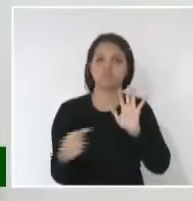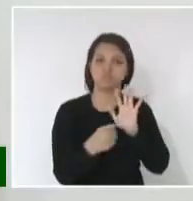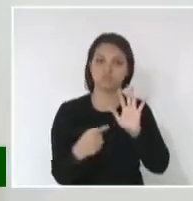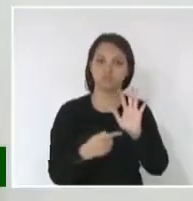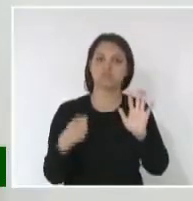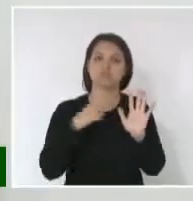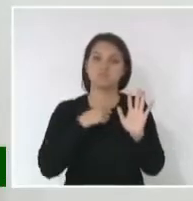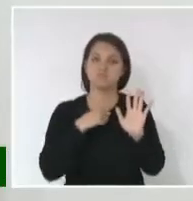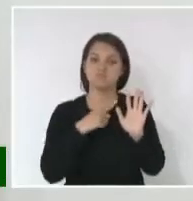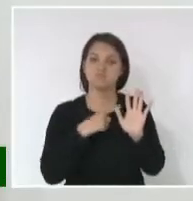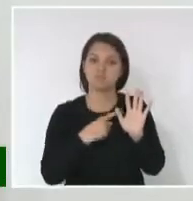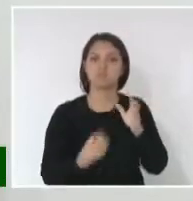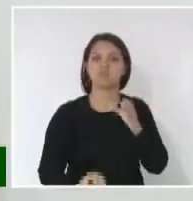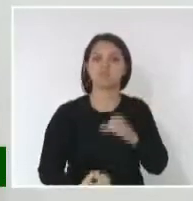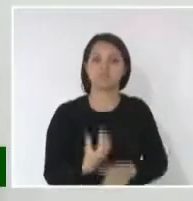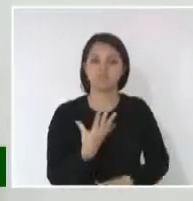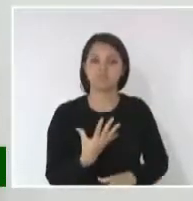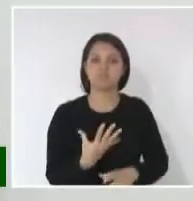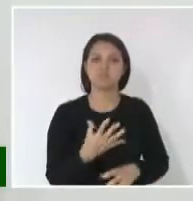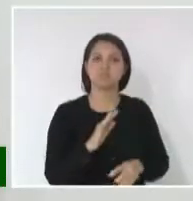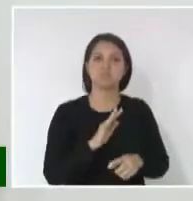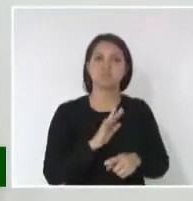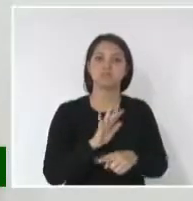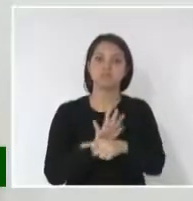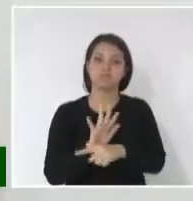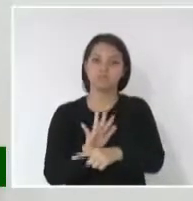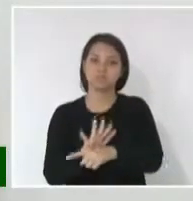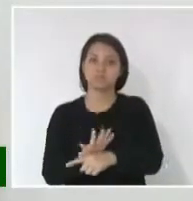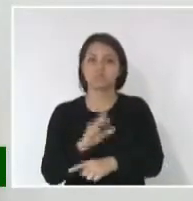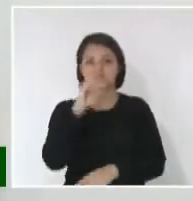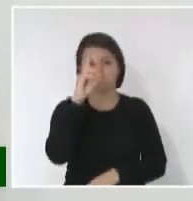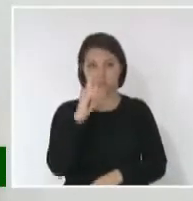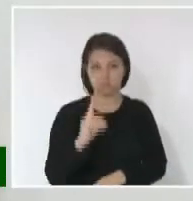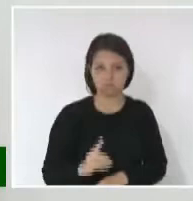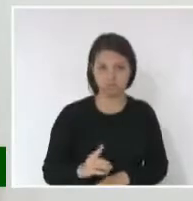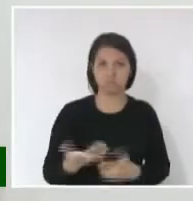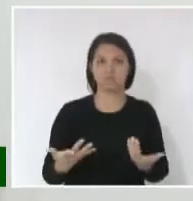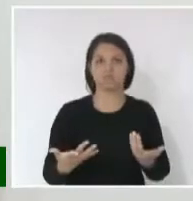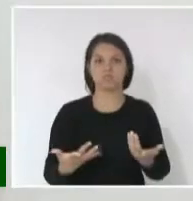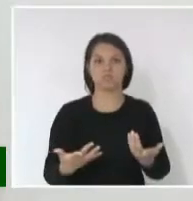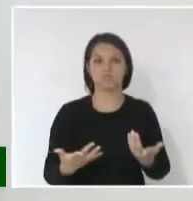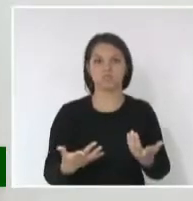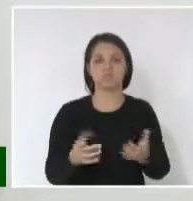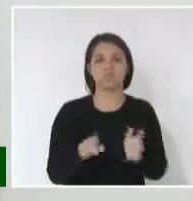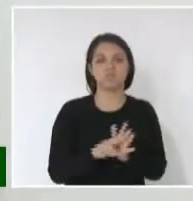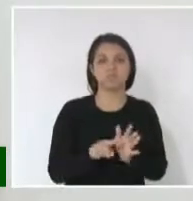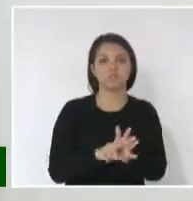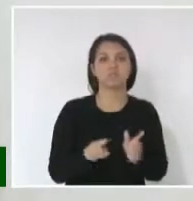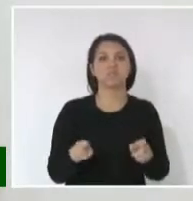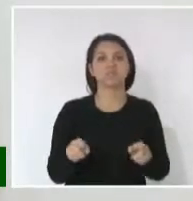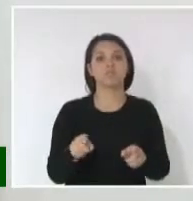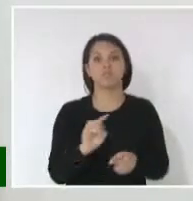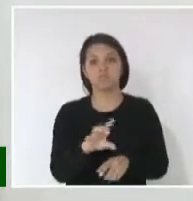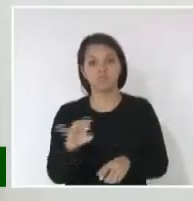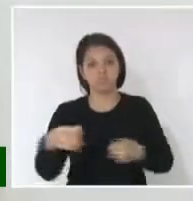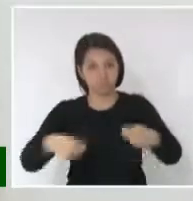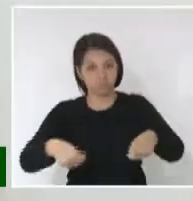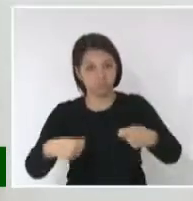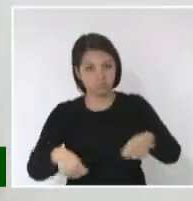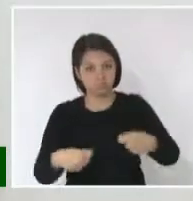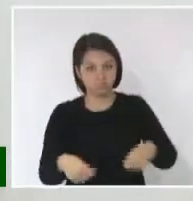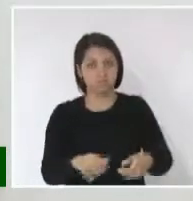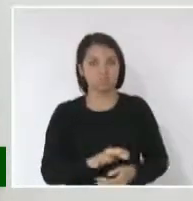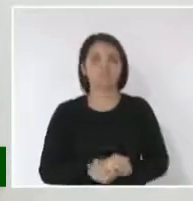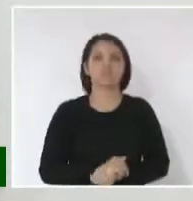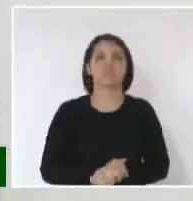são criadas para determinar direitos e deveres. Mas de todas as leis que eu já